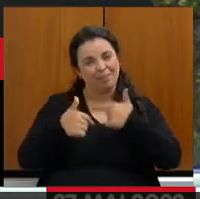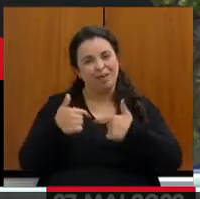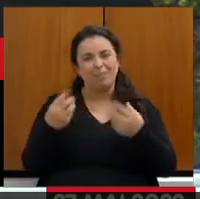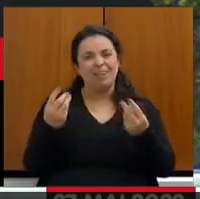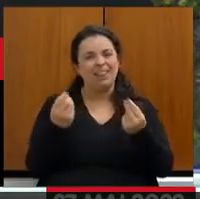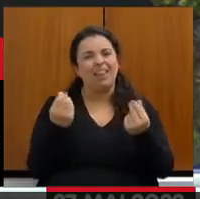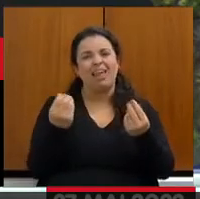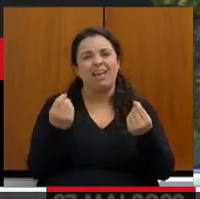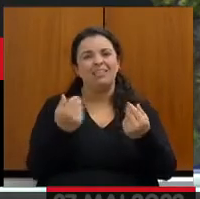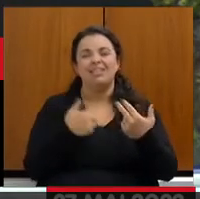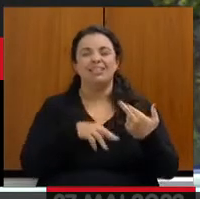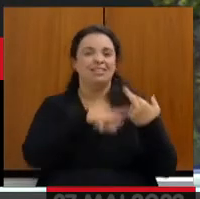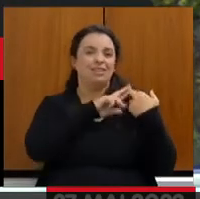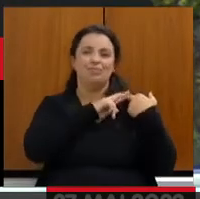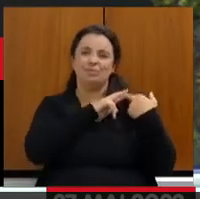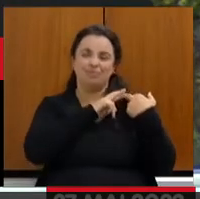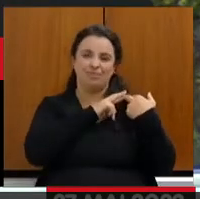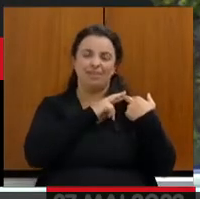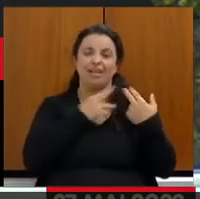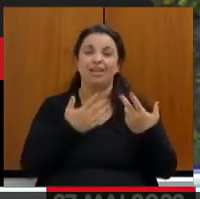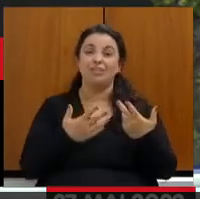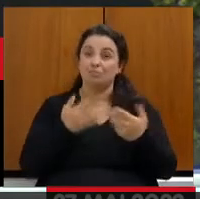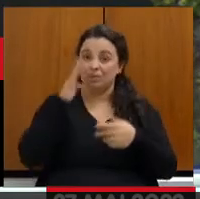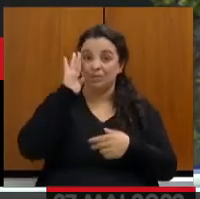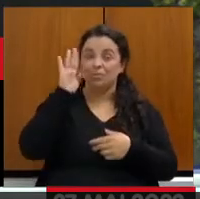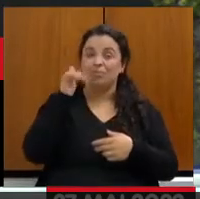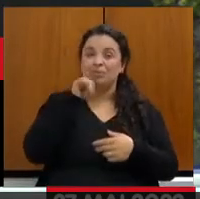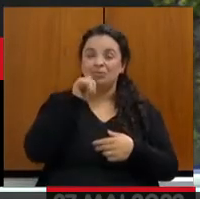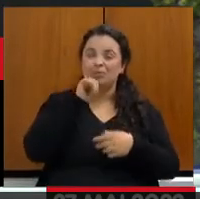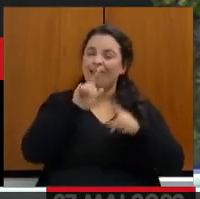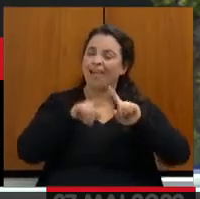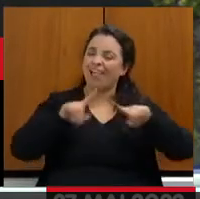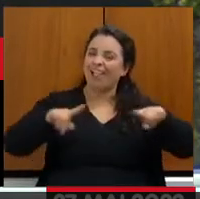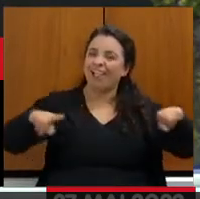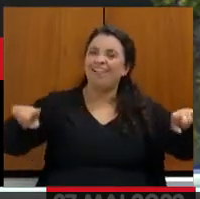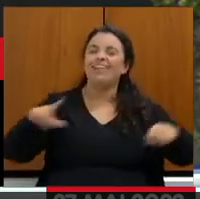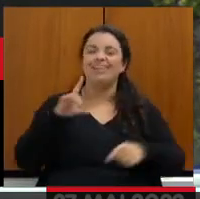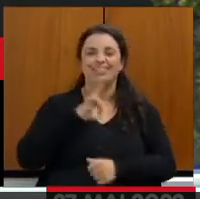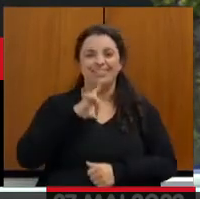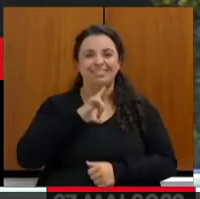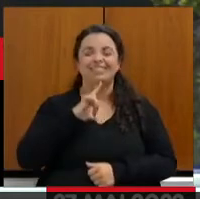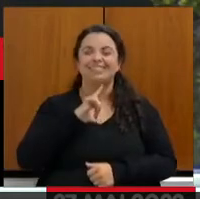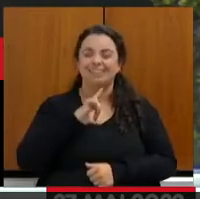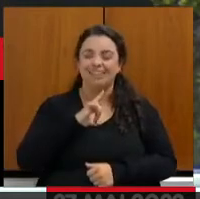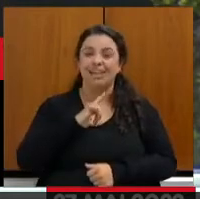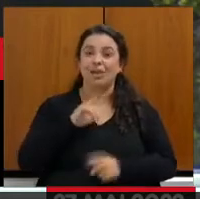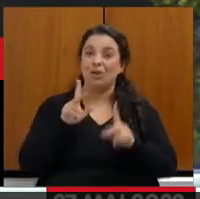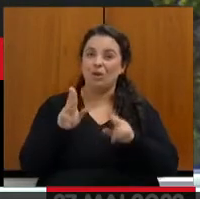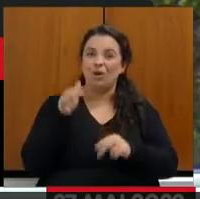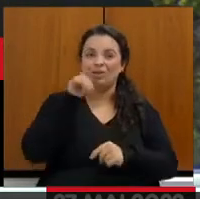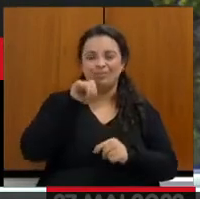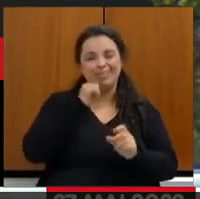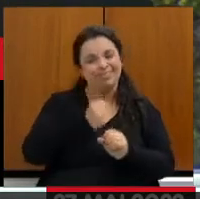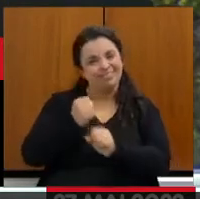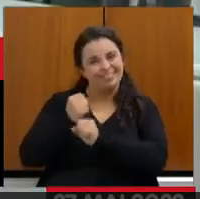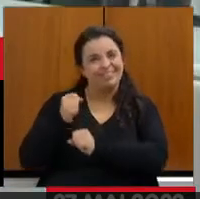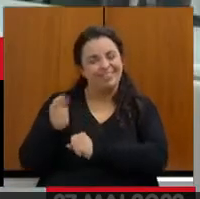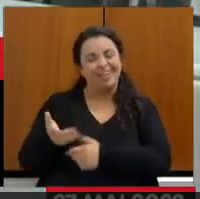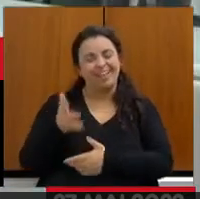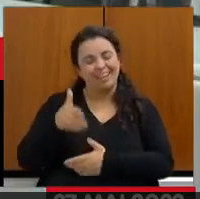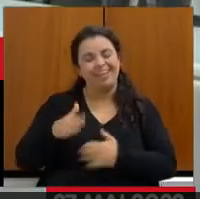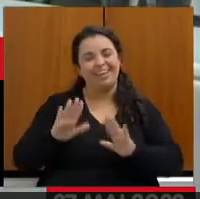EA responsabilidade inclusive com as mulheres diversas como as mulheres que dão manutenção aqui na casa